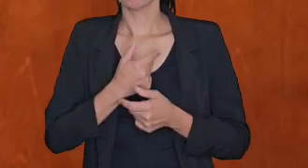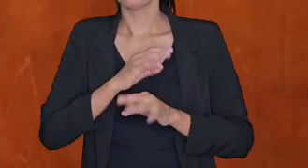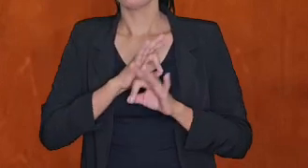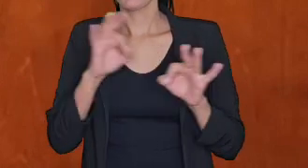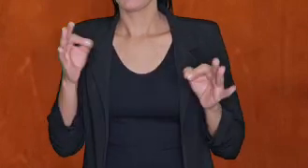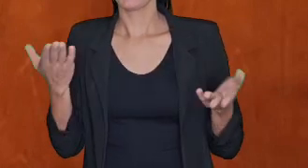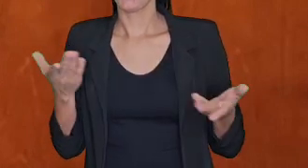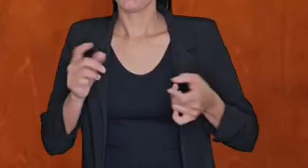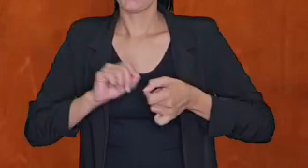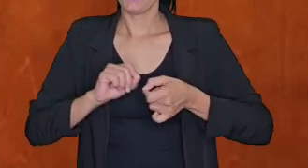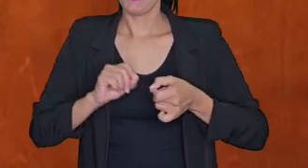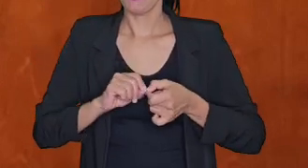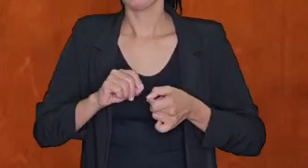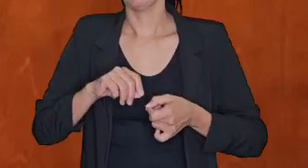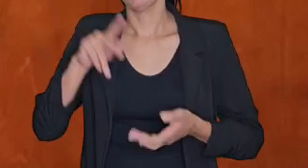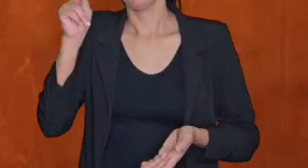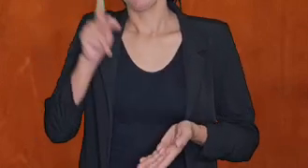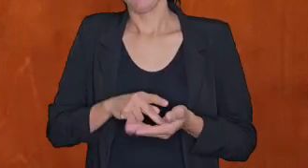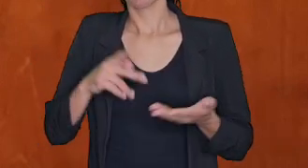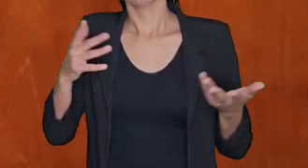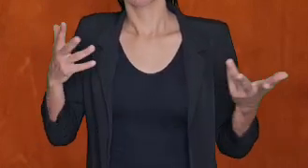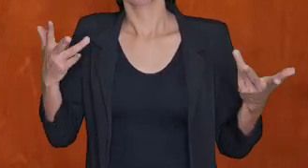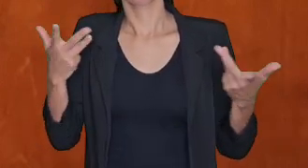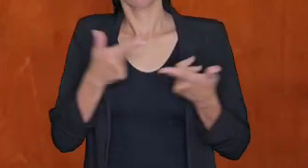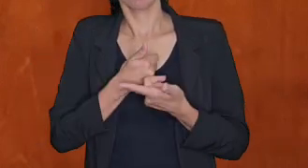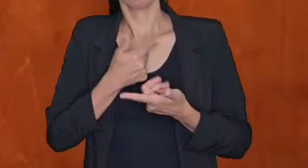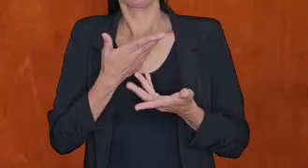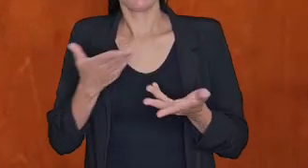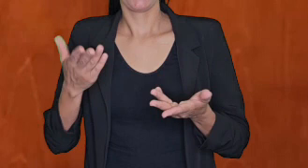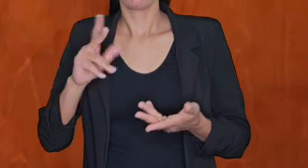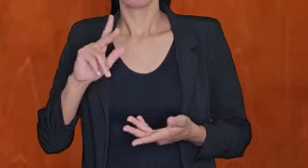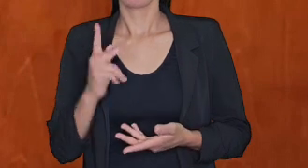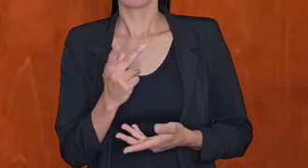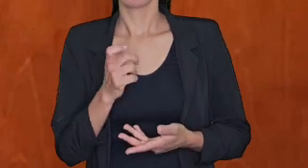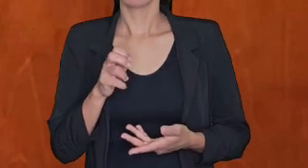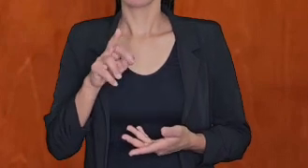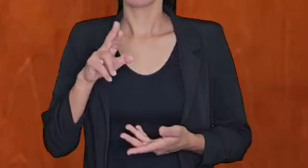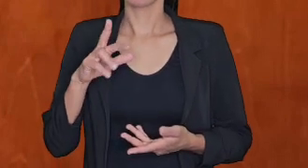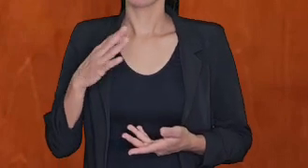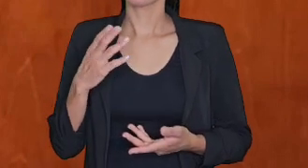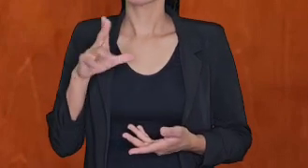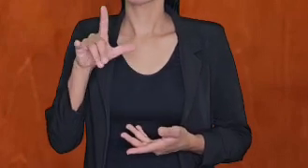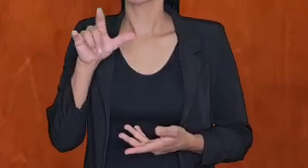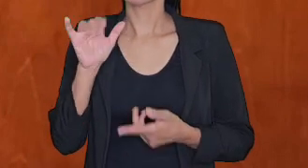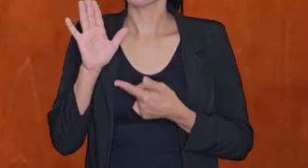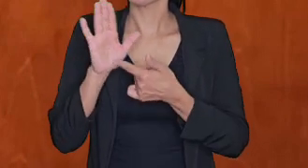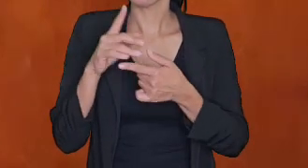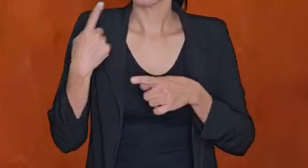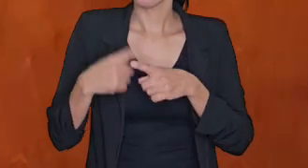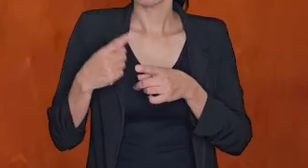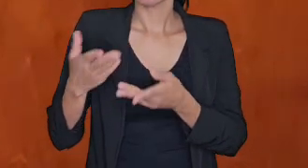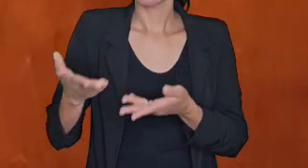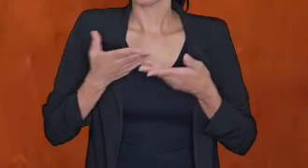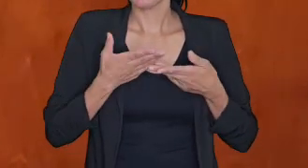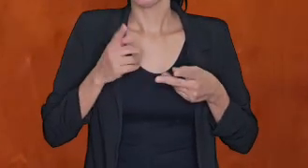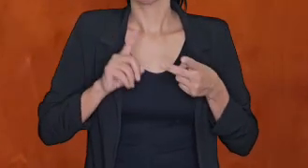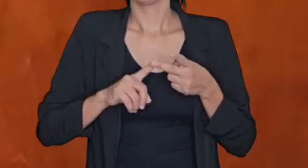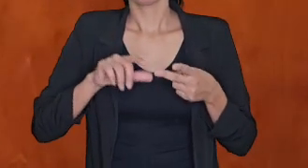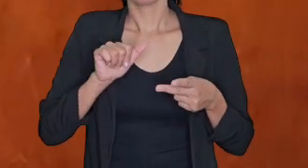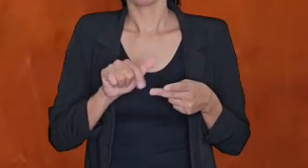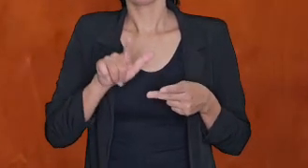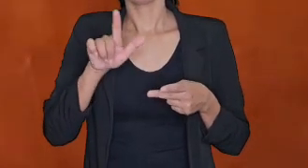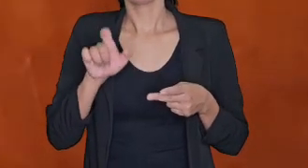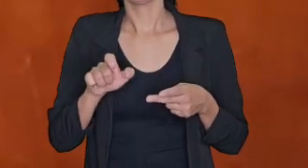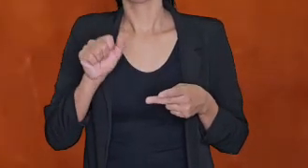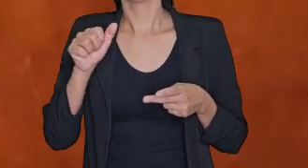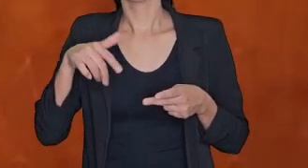as brilhantes colocações que hoje foram feitas, de fato foram brilhantes. O Hércules mostrou porque ele foi convidado,